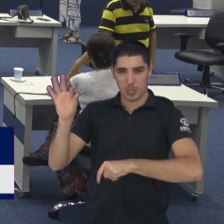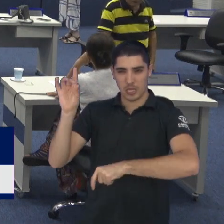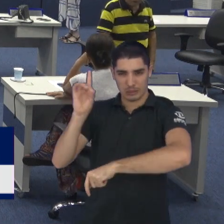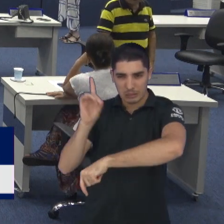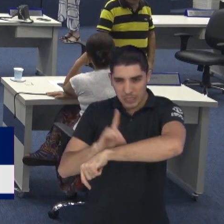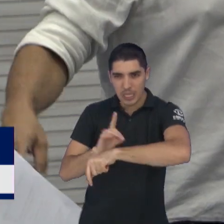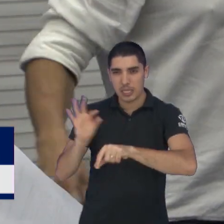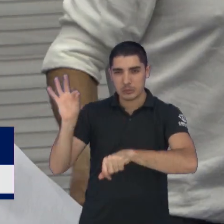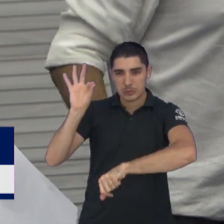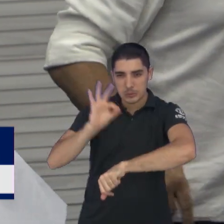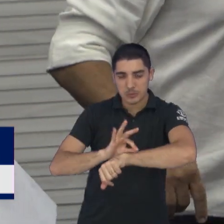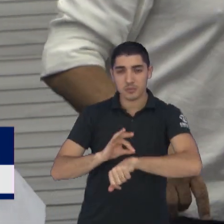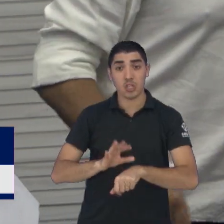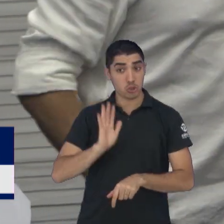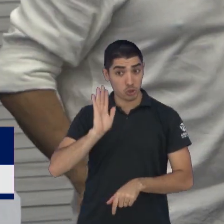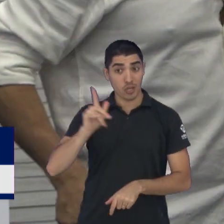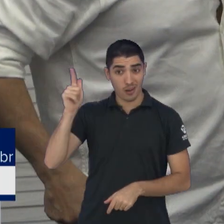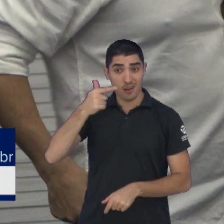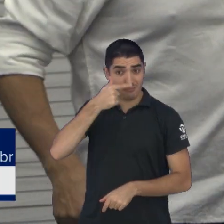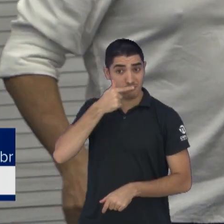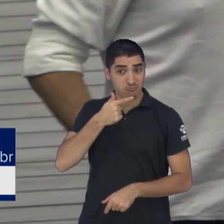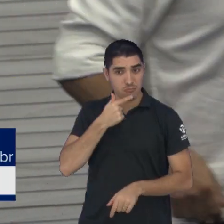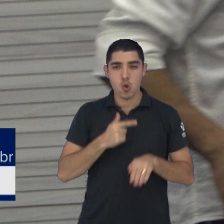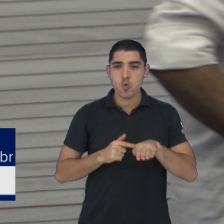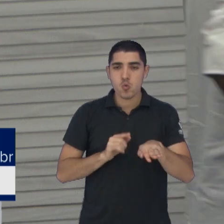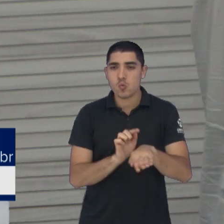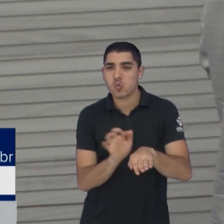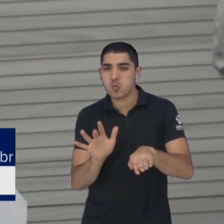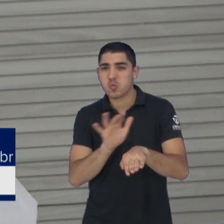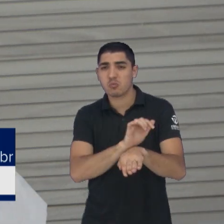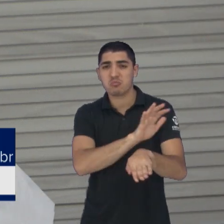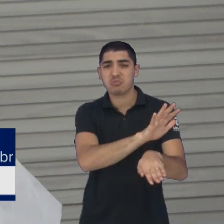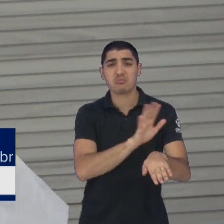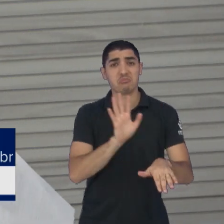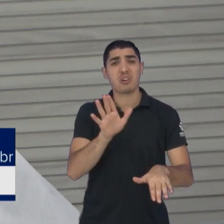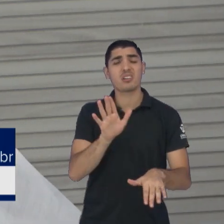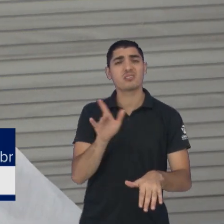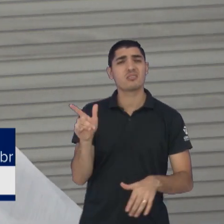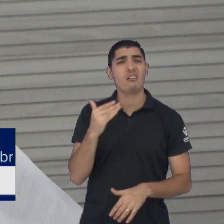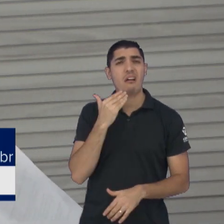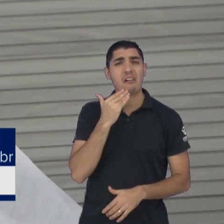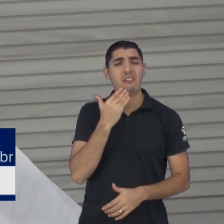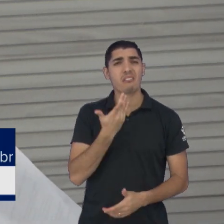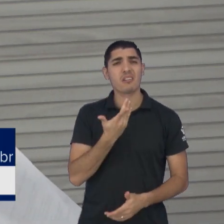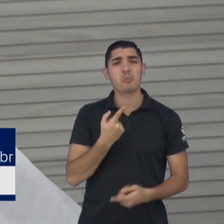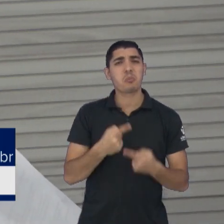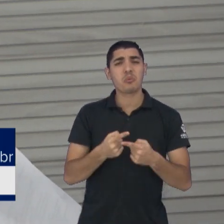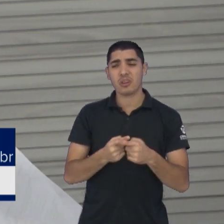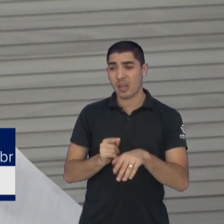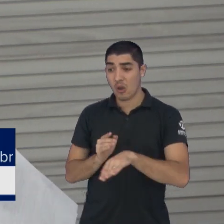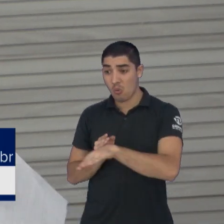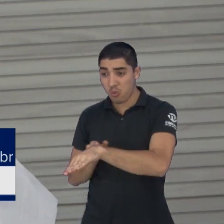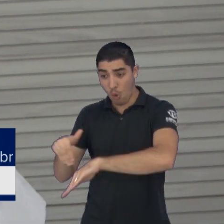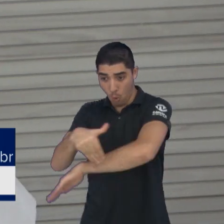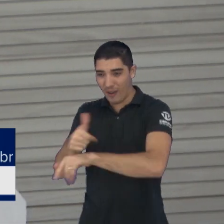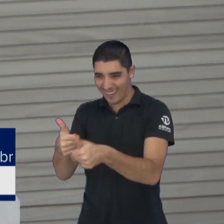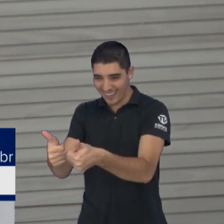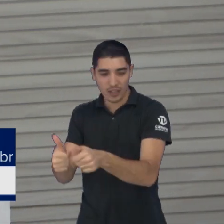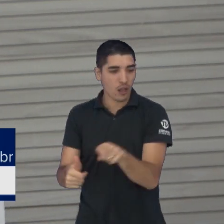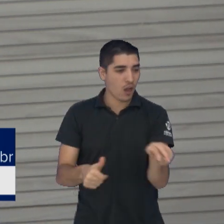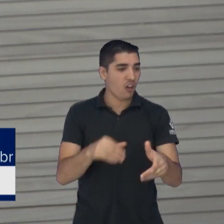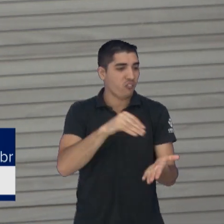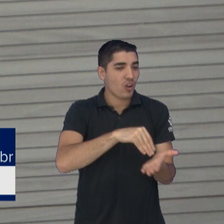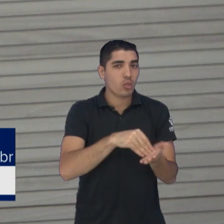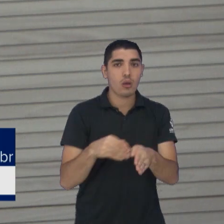meio meia boca. Passa numa rua, não passa na outra, passa num bairro, não passa no outro. Então,